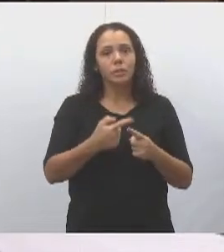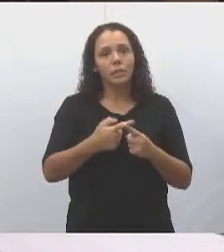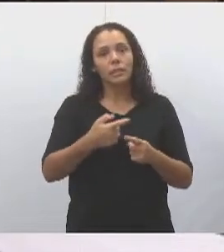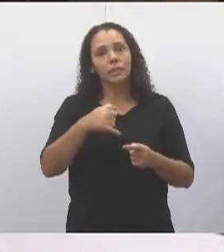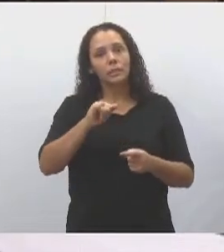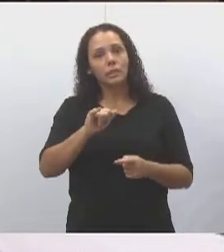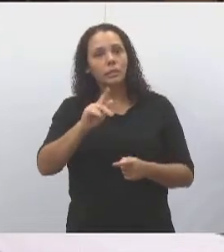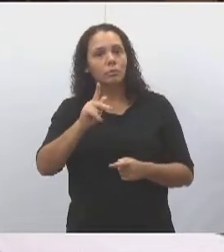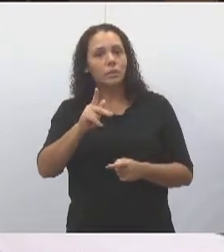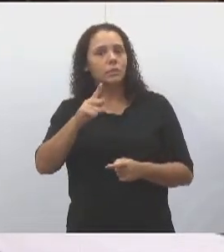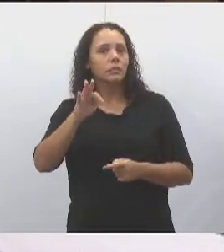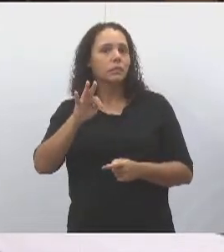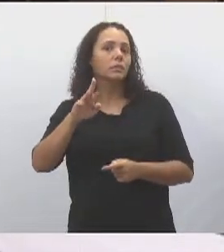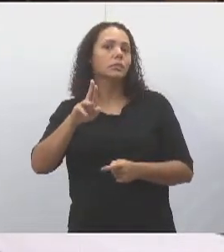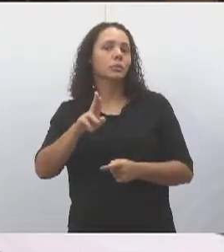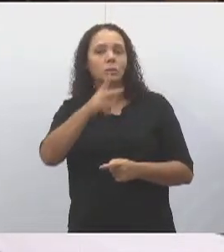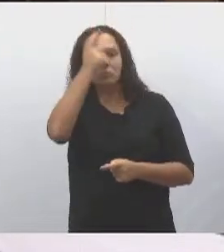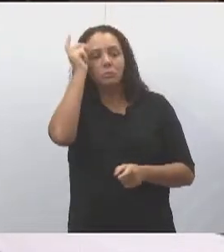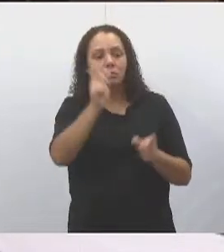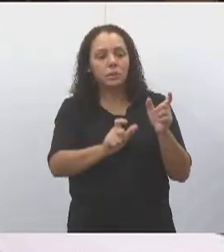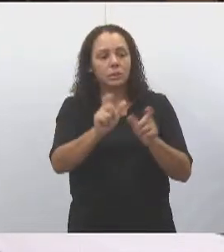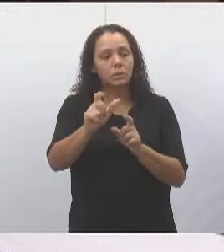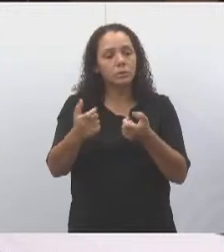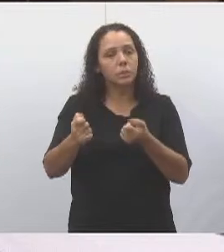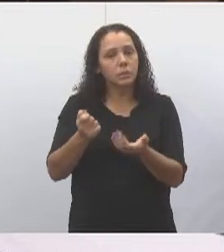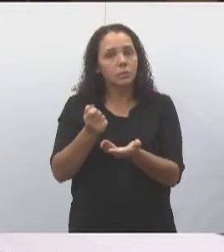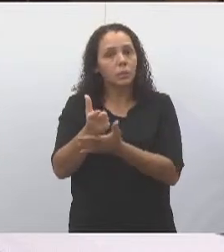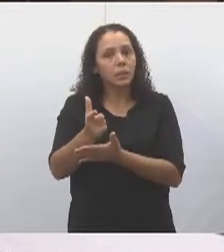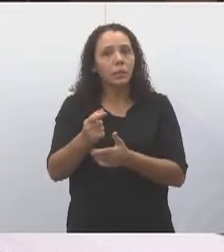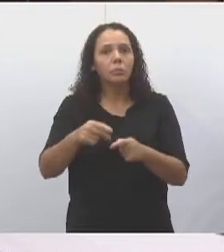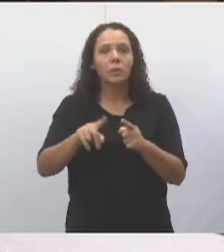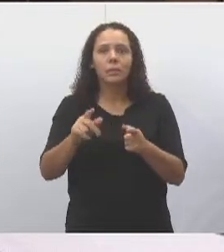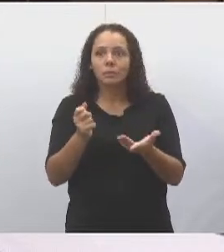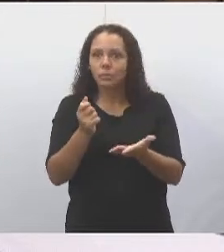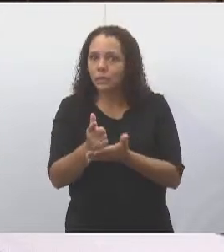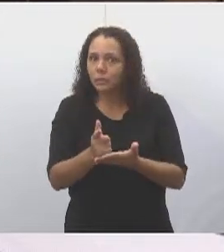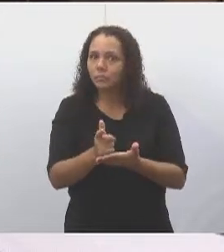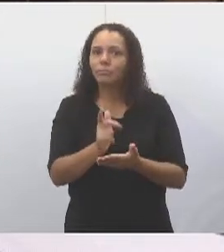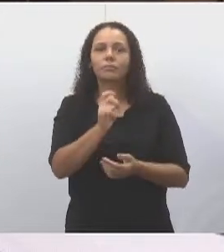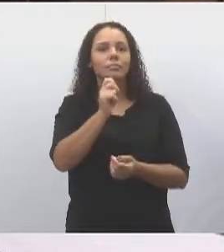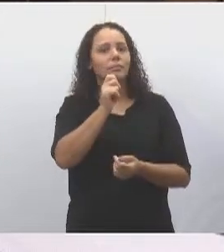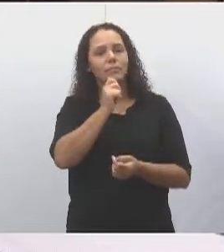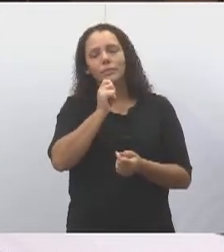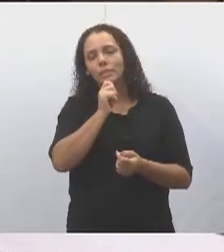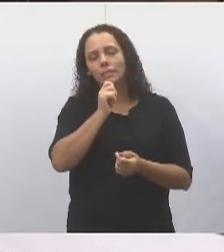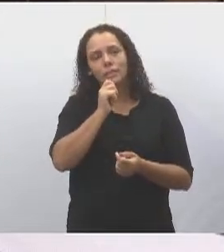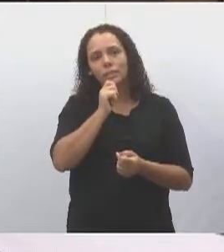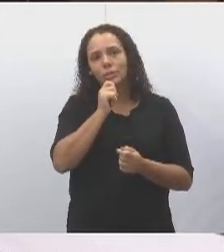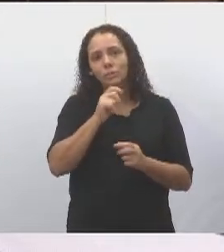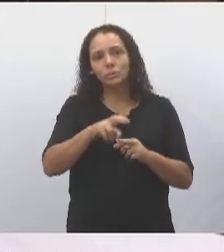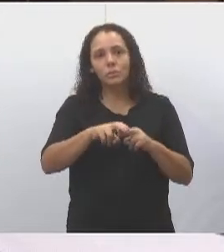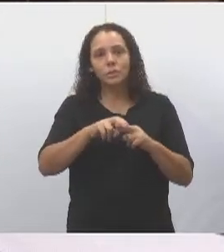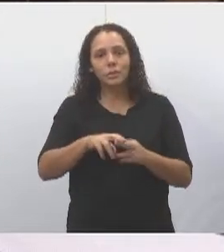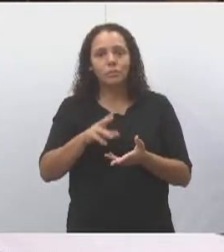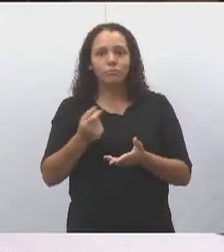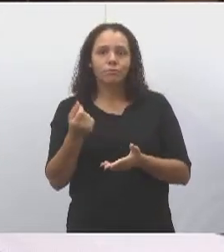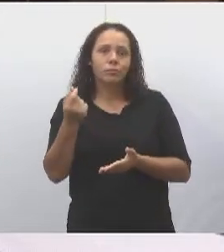previsão orçamentária que tínhamos e que não conseguimos arrecadar. Por isso nós fazemos as propostas, como a lei de